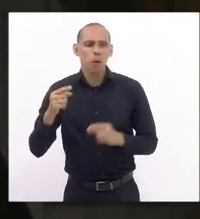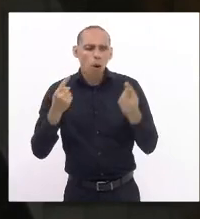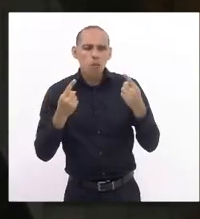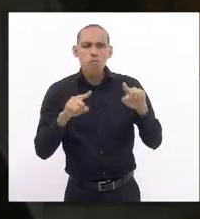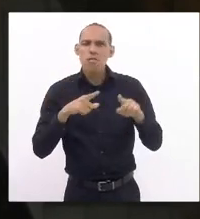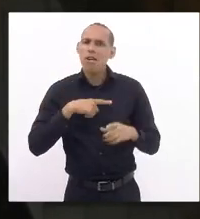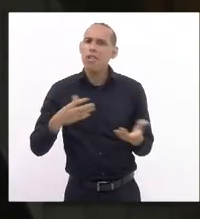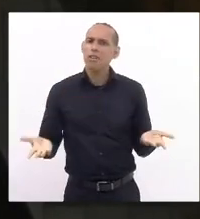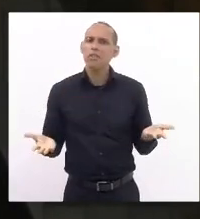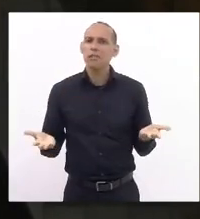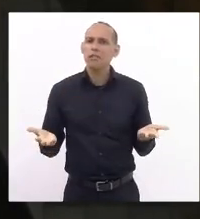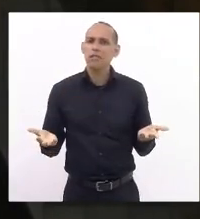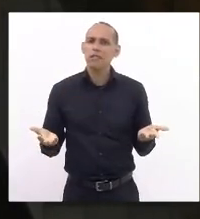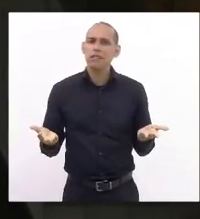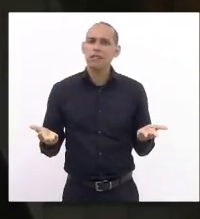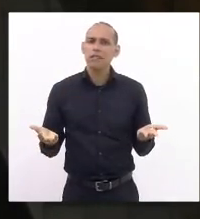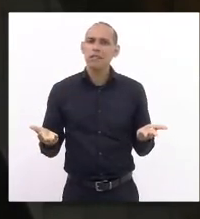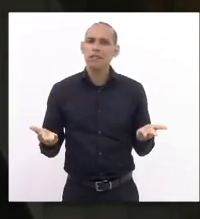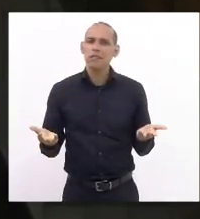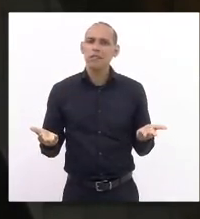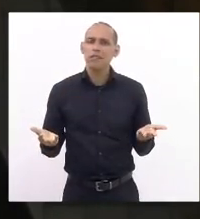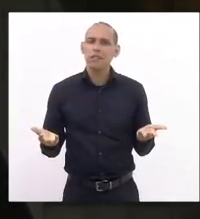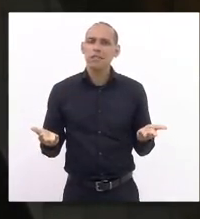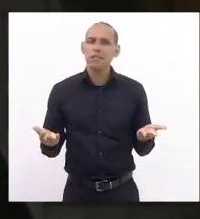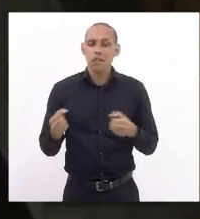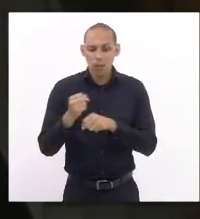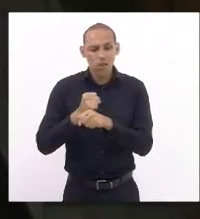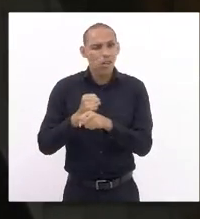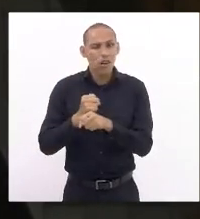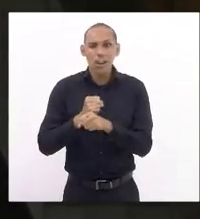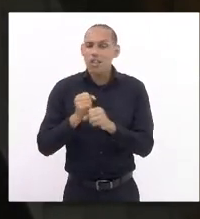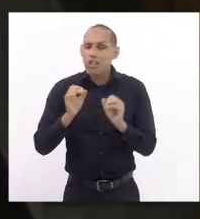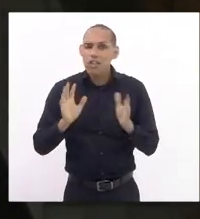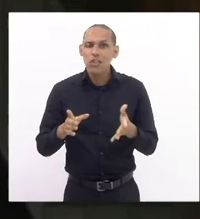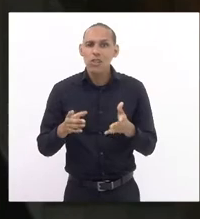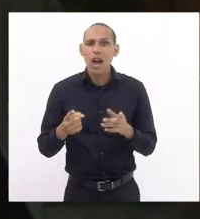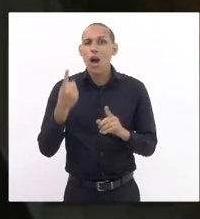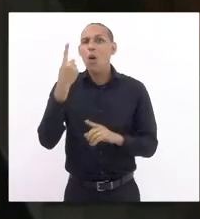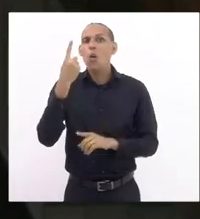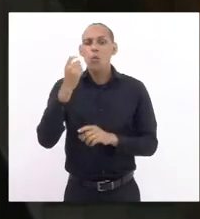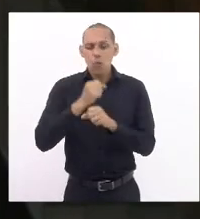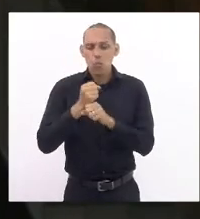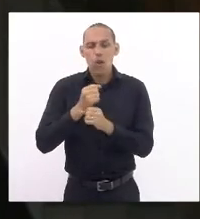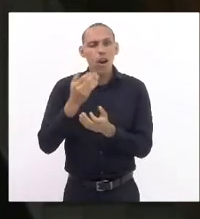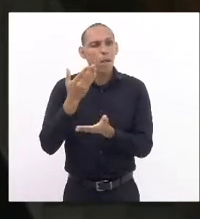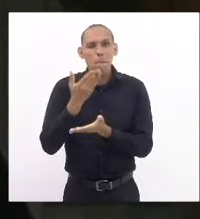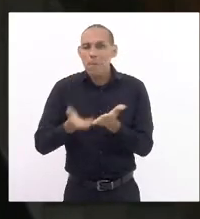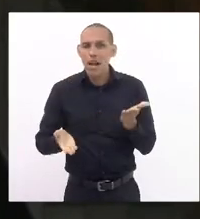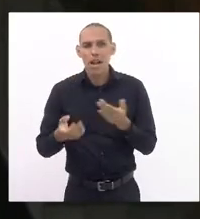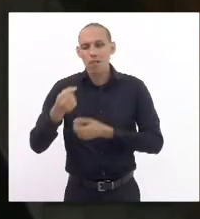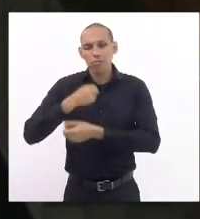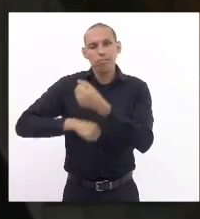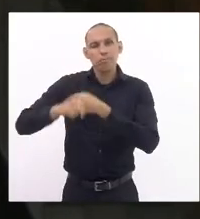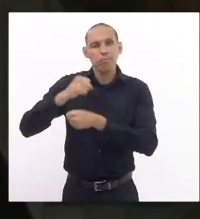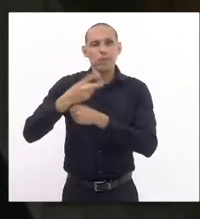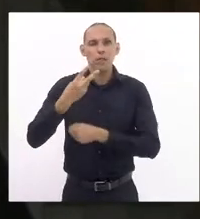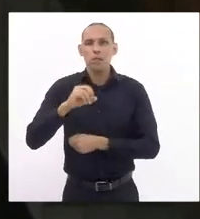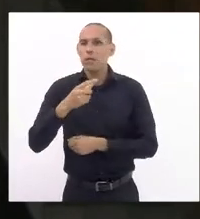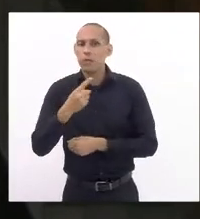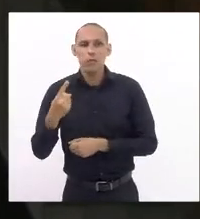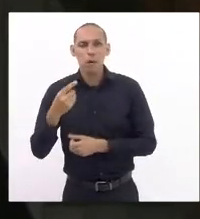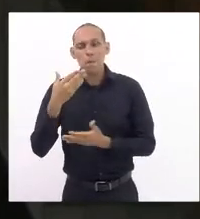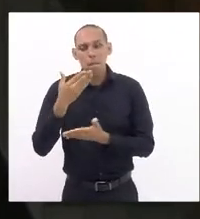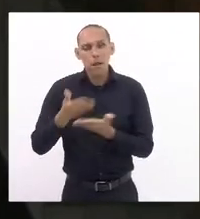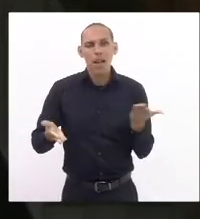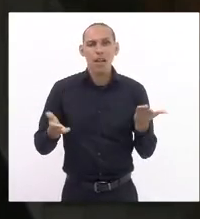Bontempo. Já não bastou o ano de mandato que lhe foi subtraído, Renato, em 2021?